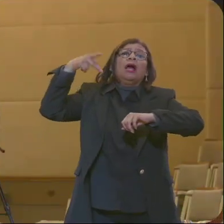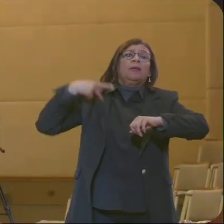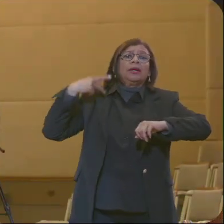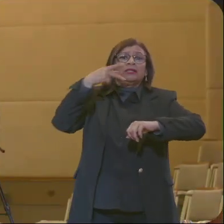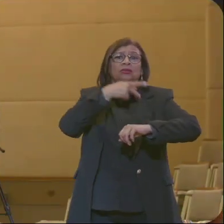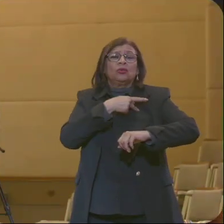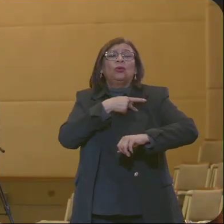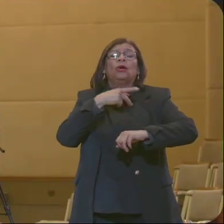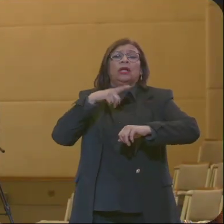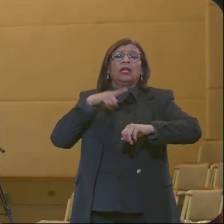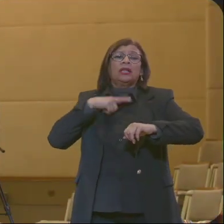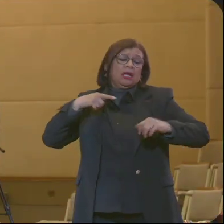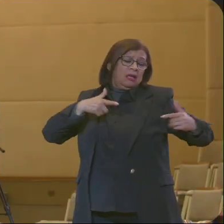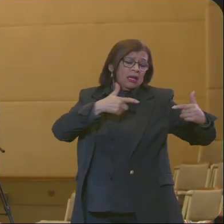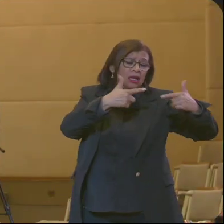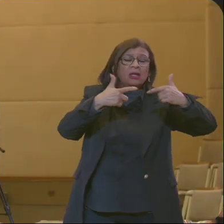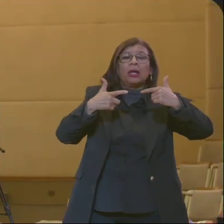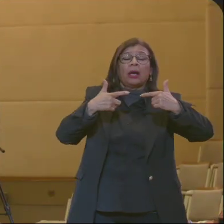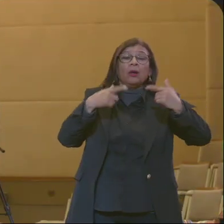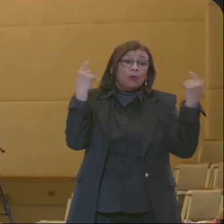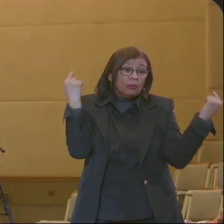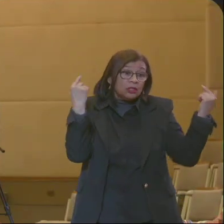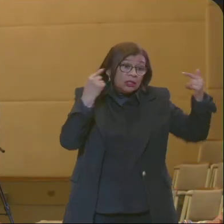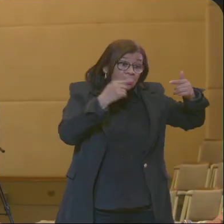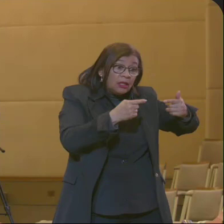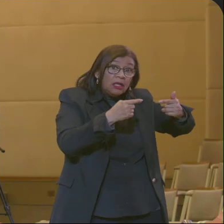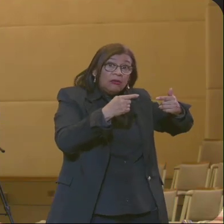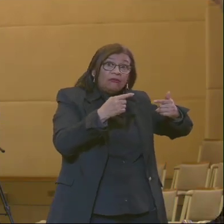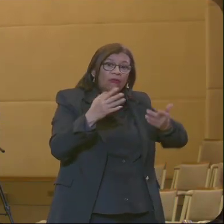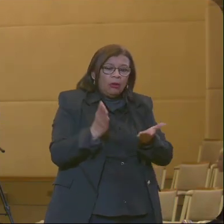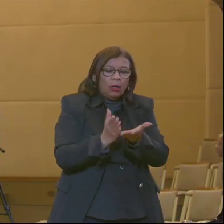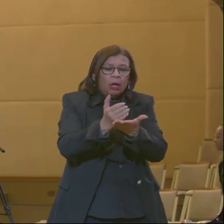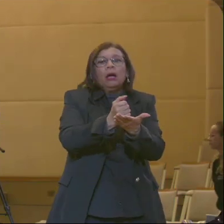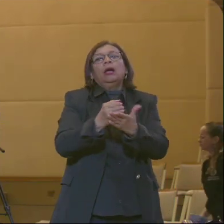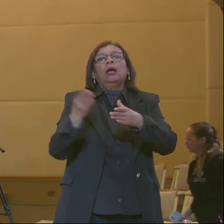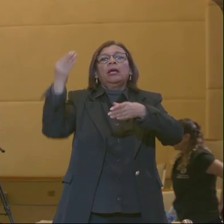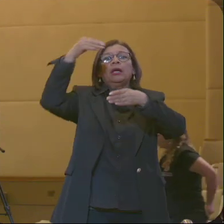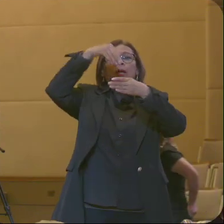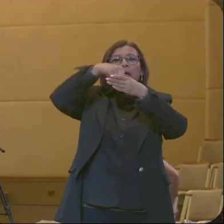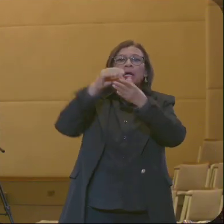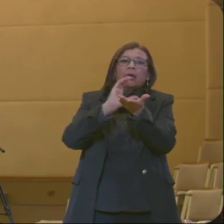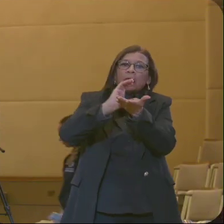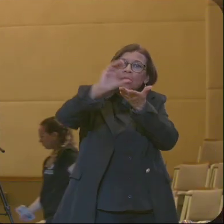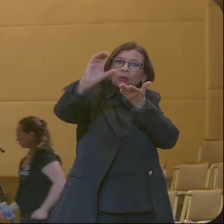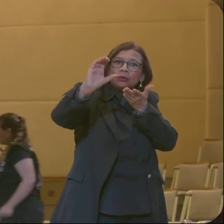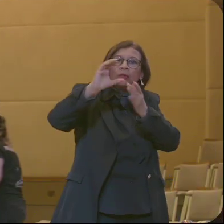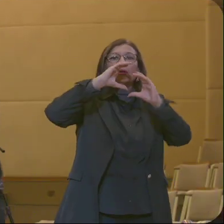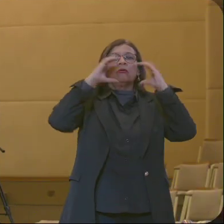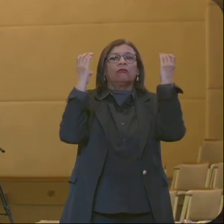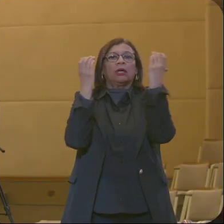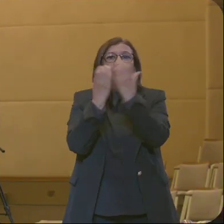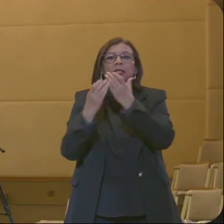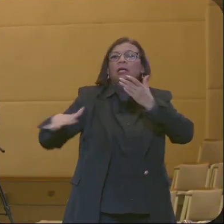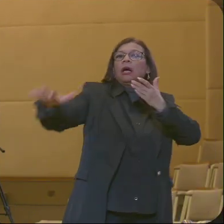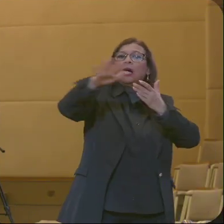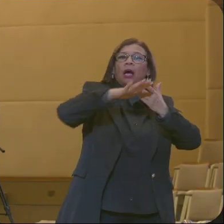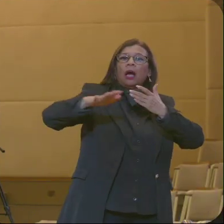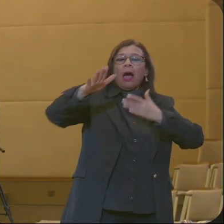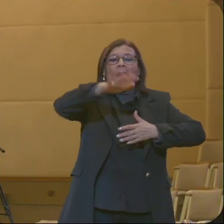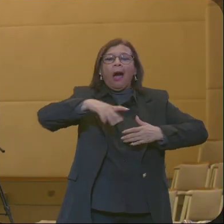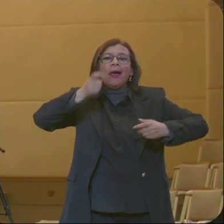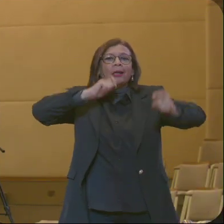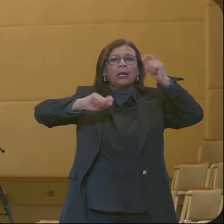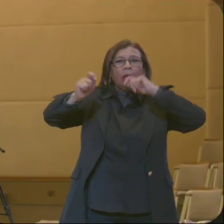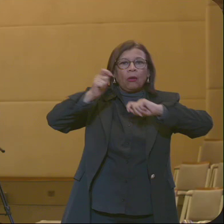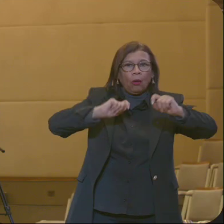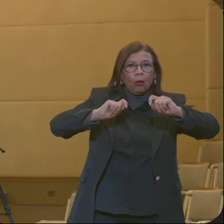passado por esse tempo de guerra. Então, um dos objetivos é a gente levantar recursos. E essa conferência, gente, voltada para a área de negócios, para a área de